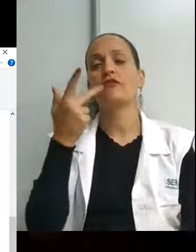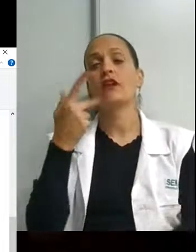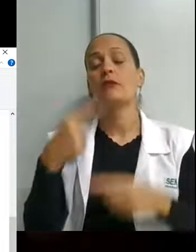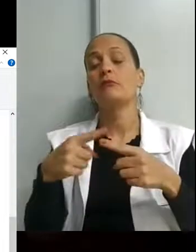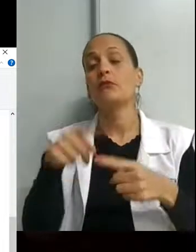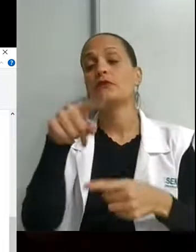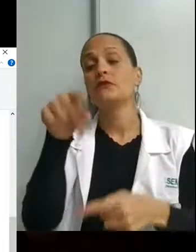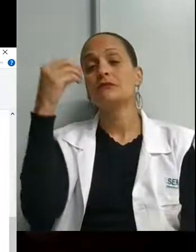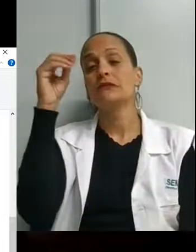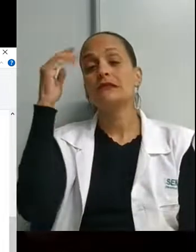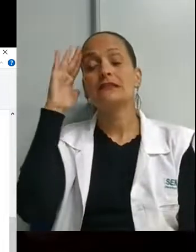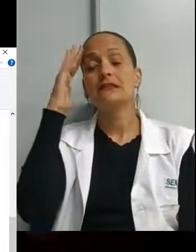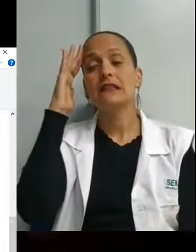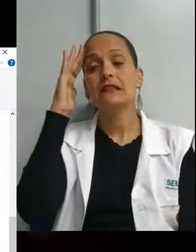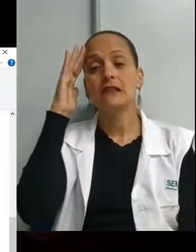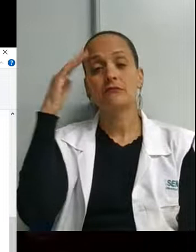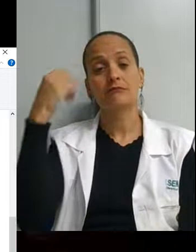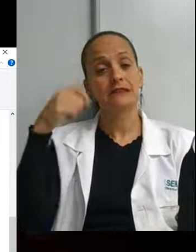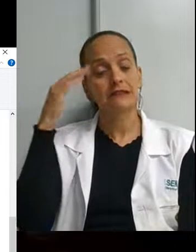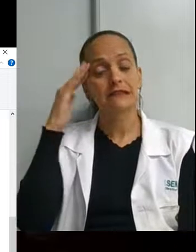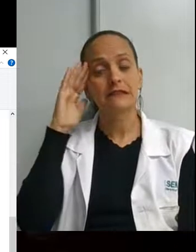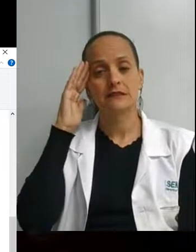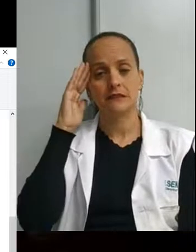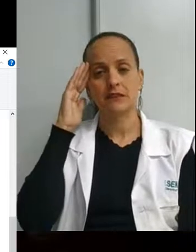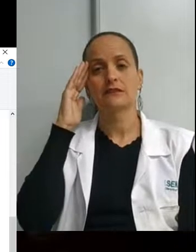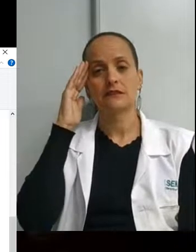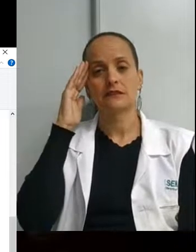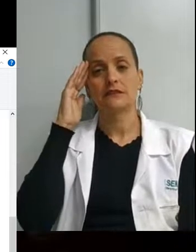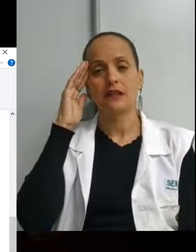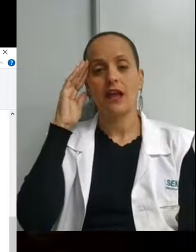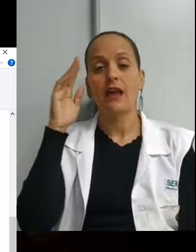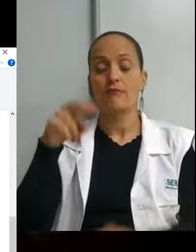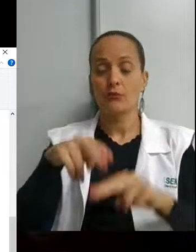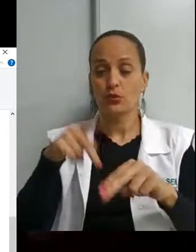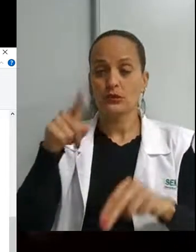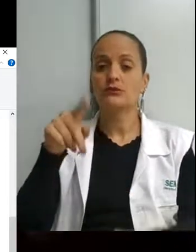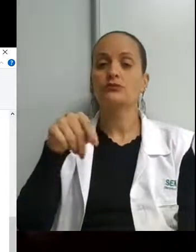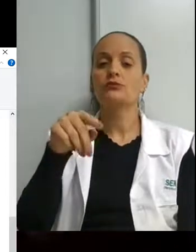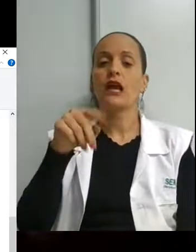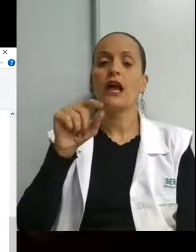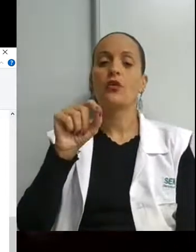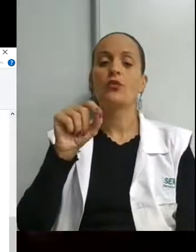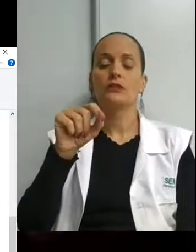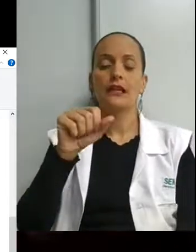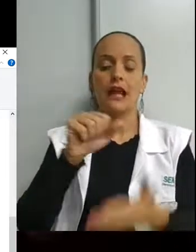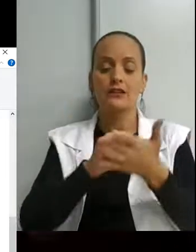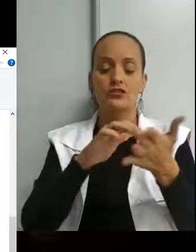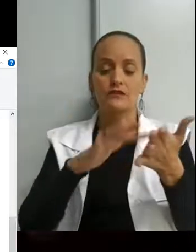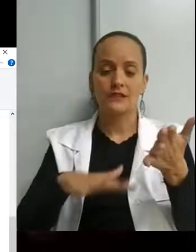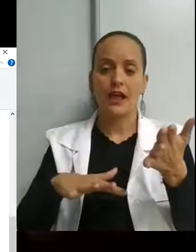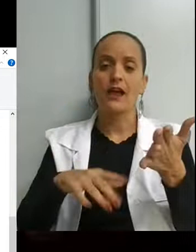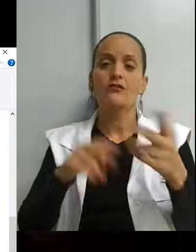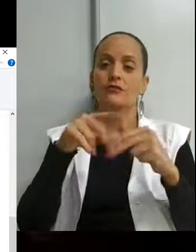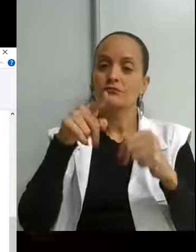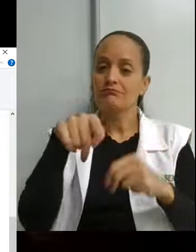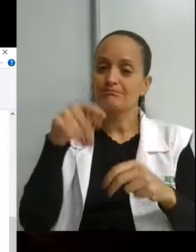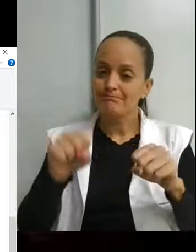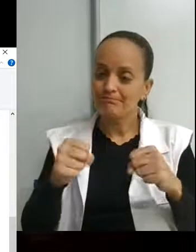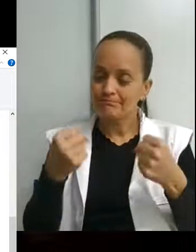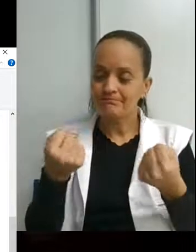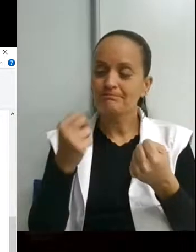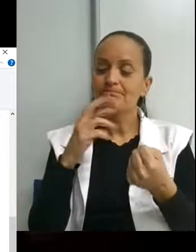os conceitos aqui nesse exercício, né? A ideia da SAP era justamente essa, que a gente começasse a falar de alguns poucos conceitos e